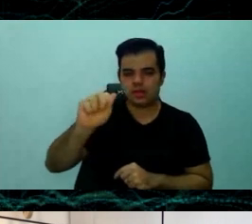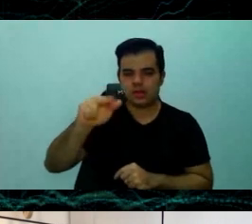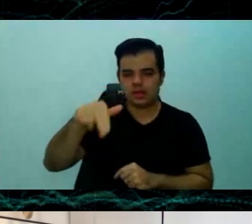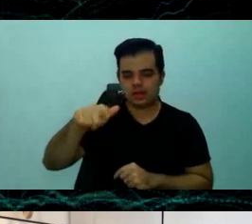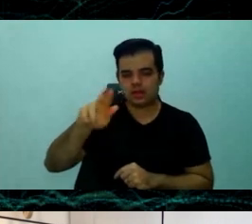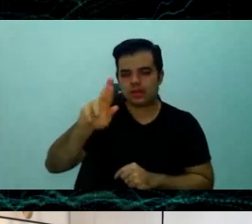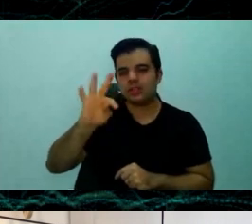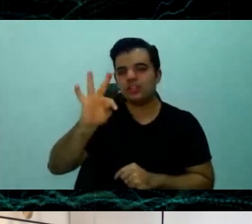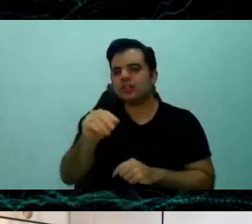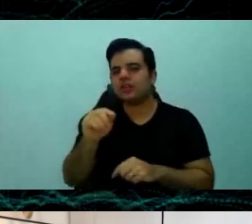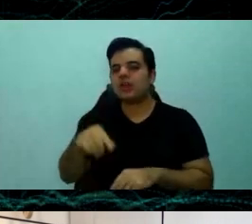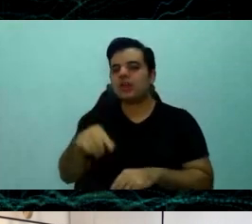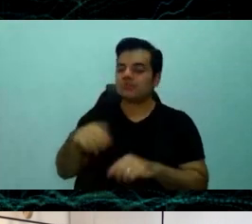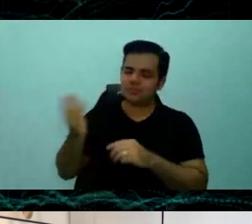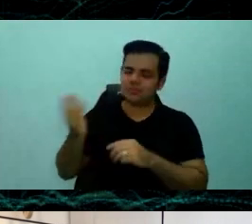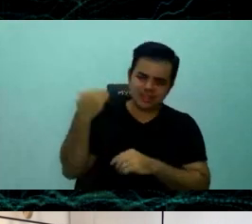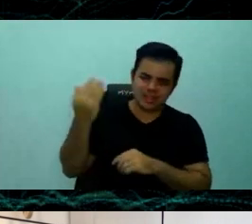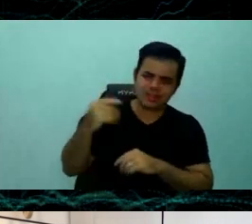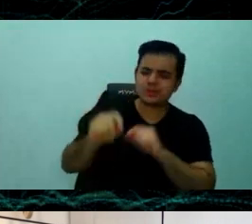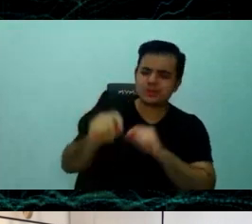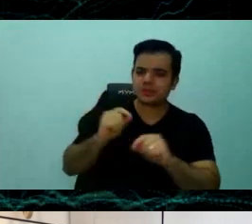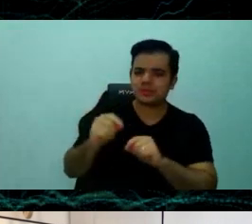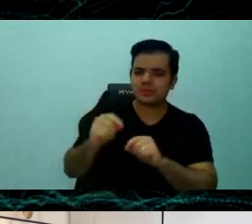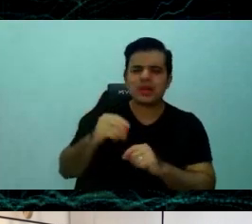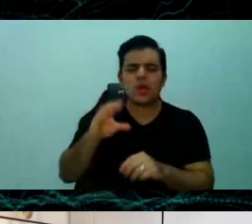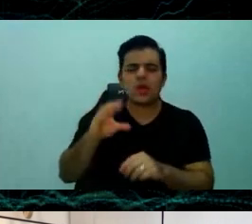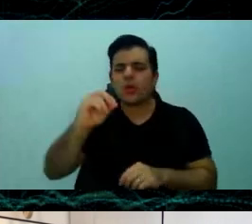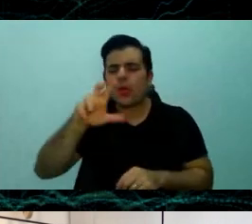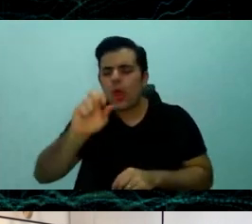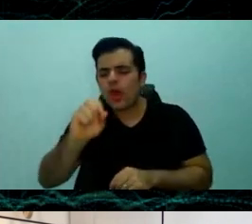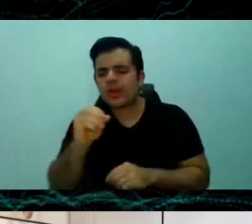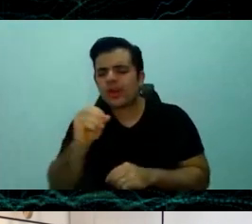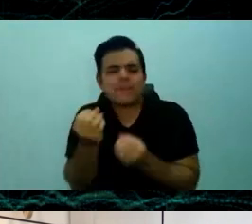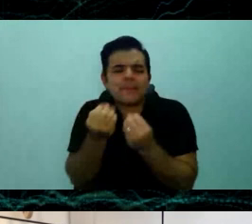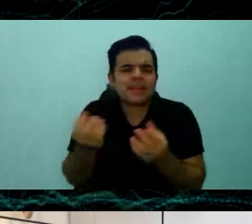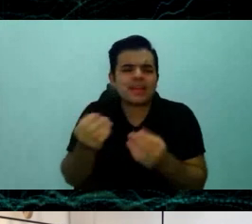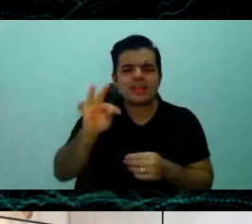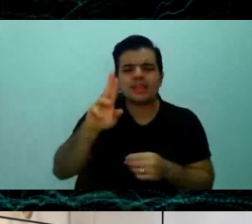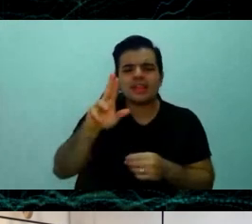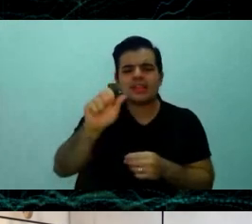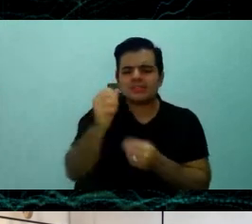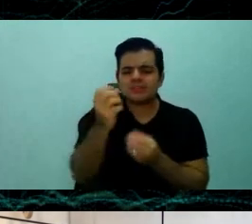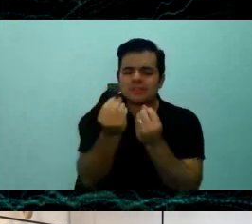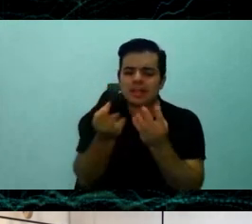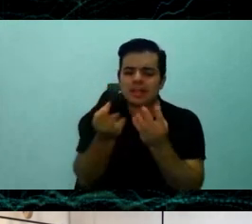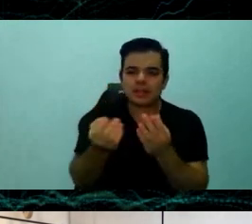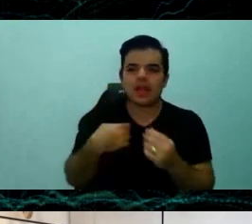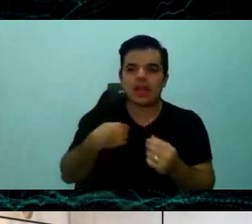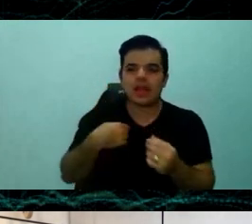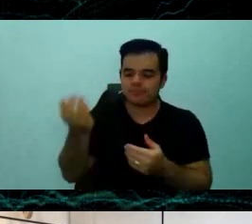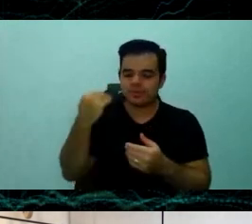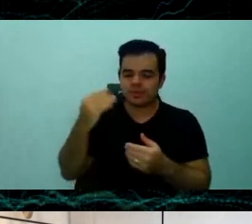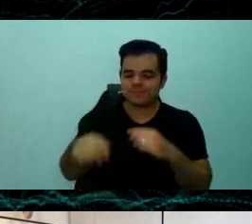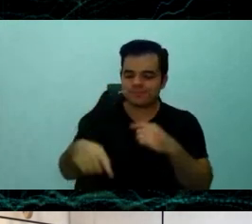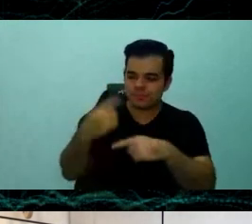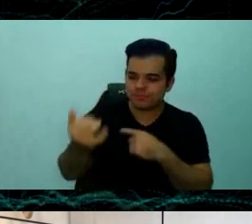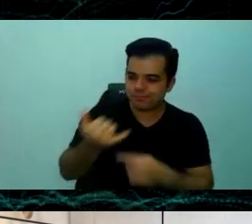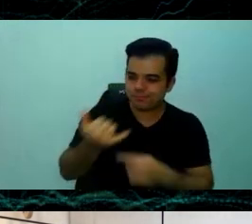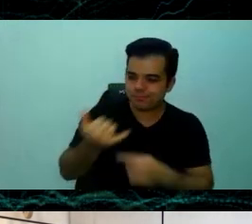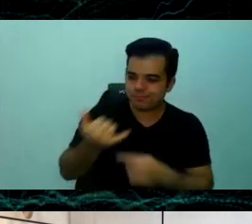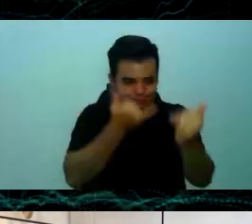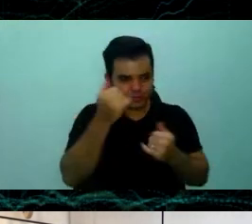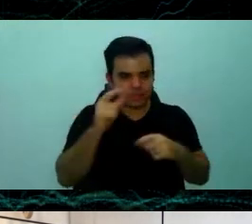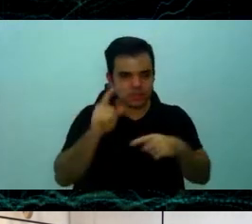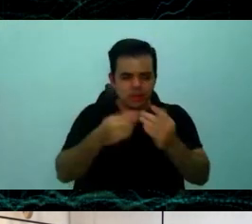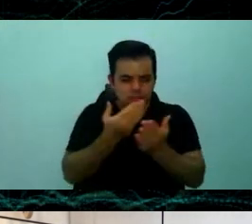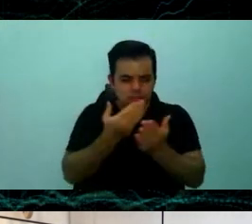se você entende o core, para que que você vai precisar do Terra Grande? Mas eu mordi muito bem minha língua, porque depois que eu fui estudar, eu vi que